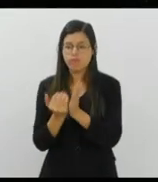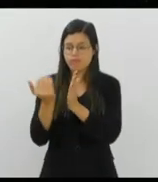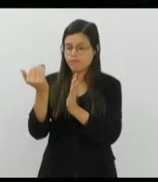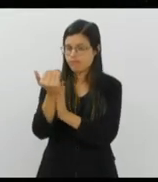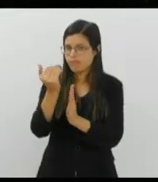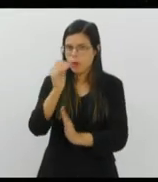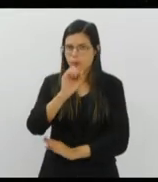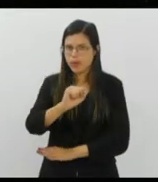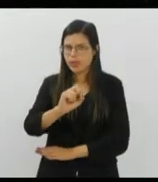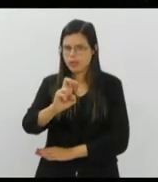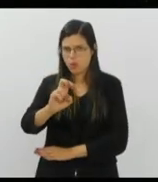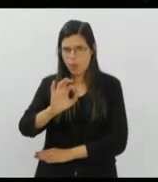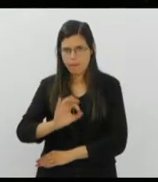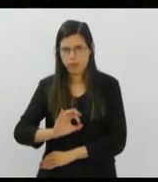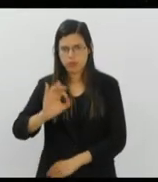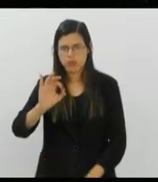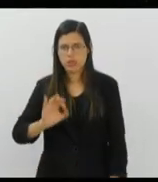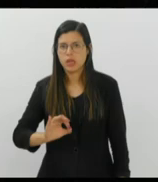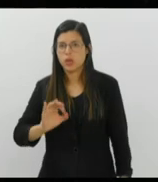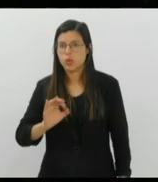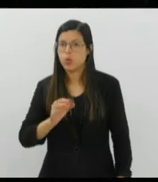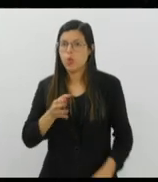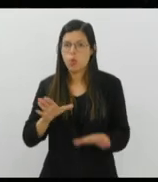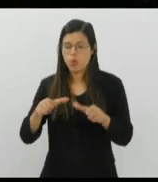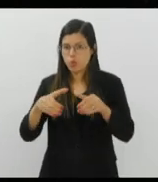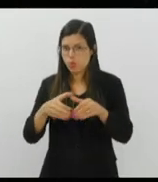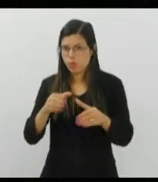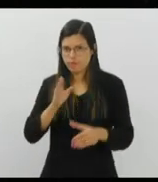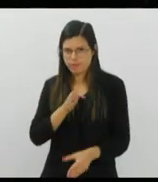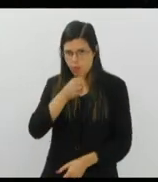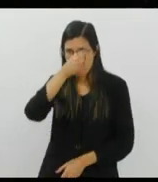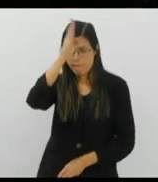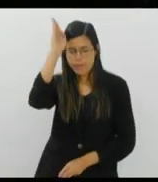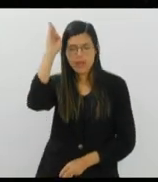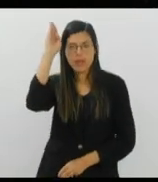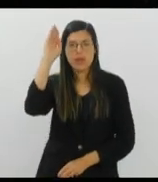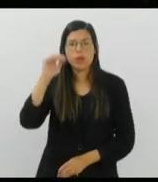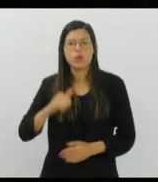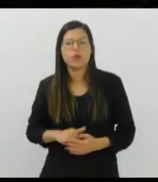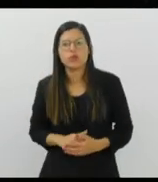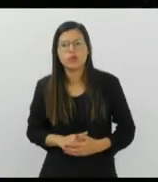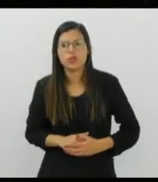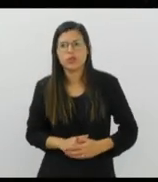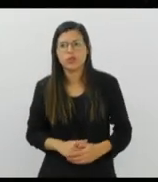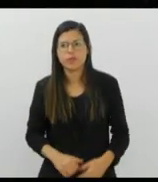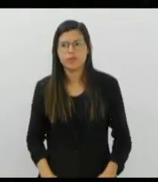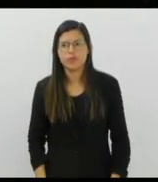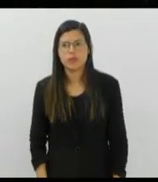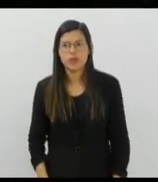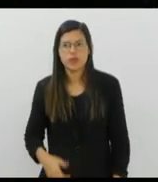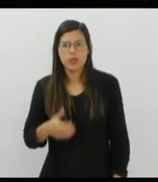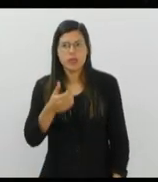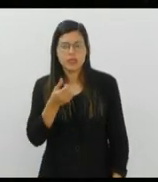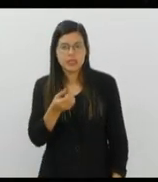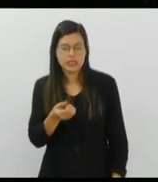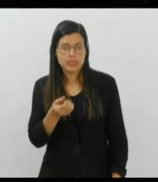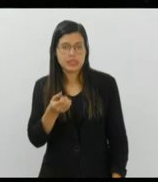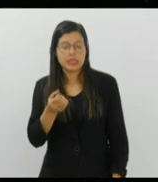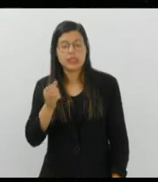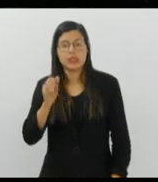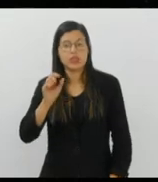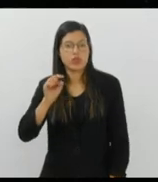85%. Segundo o Corpo de Bombeiros, isso equivale a 6 mil